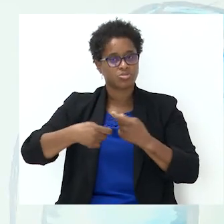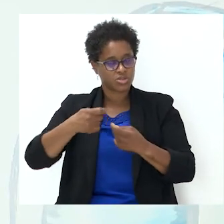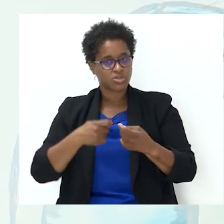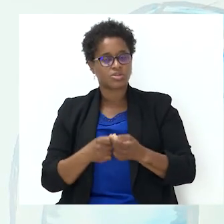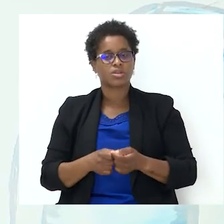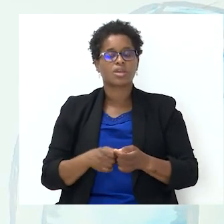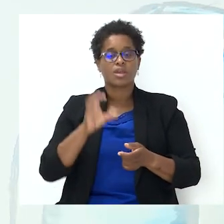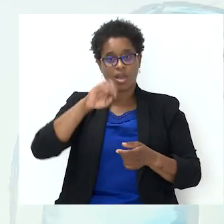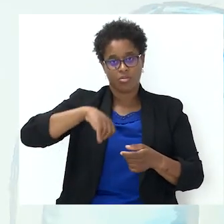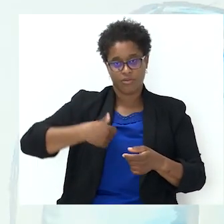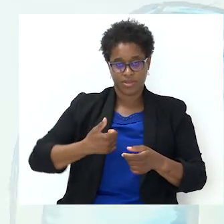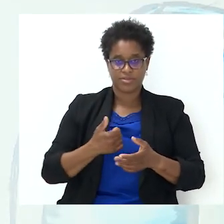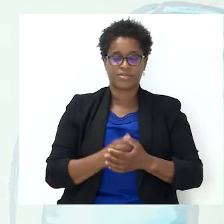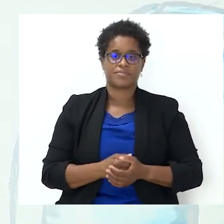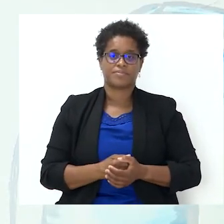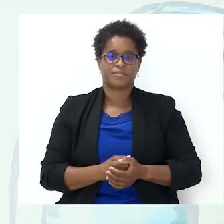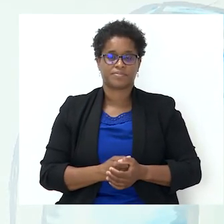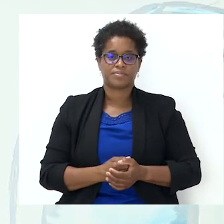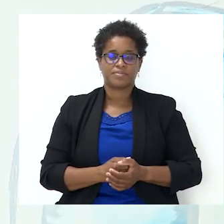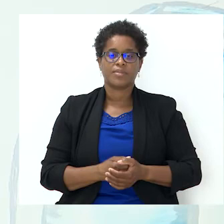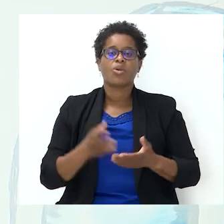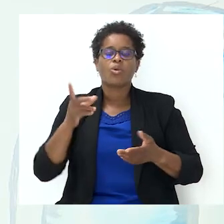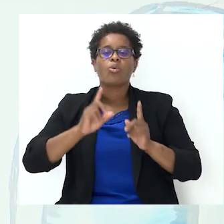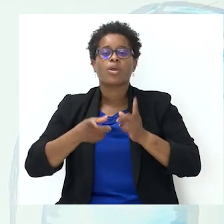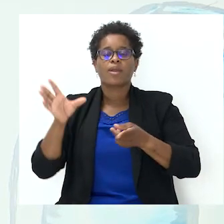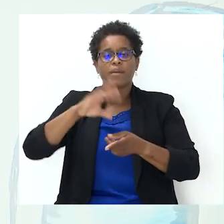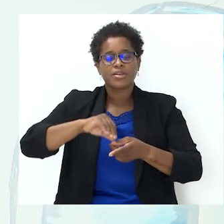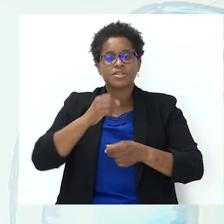administrativo em Cabo Verde. O que é que vimos mais?